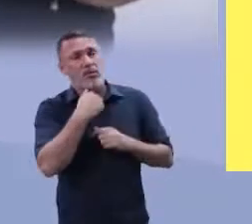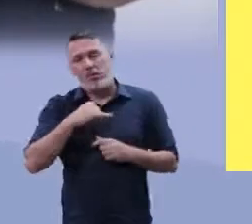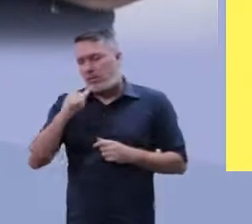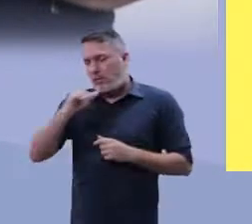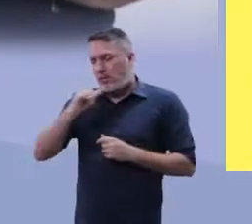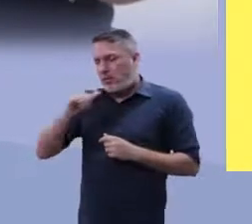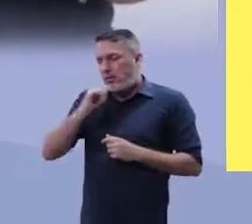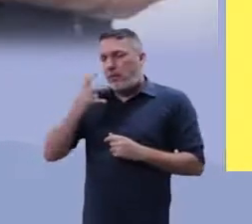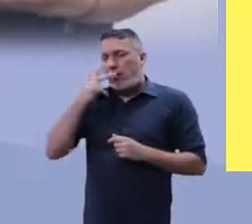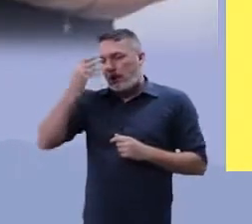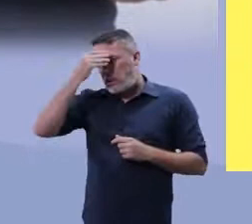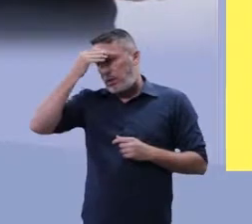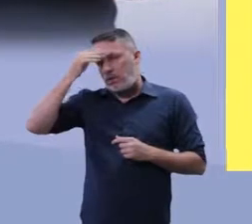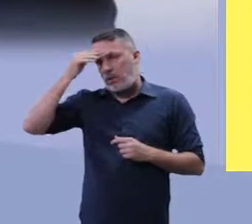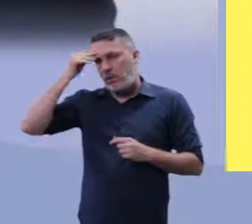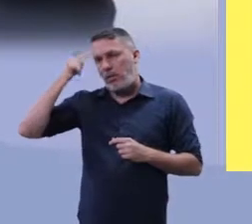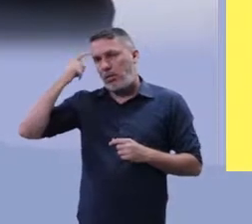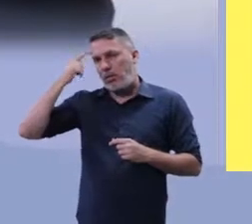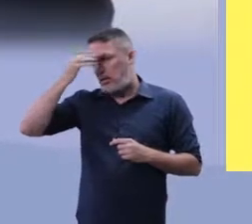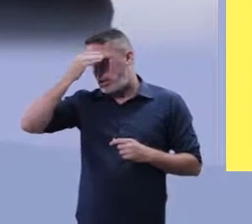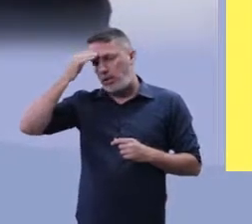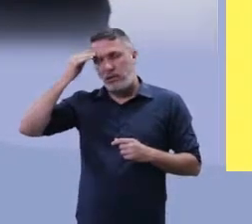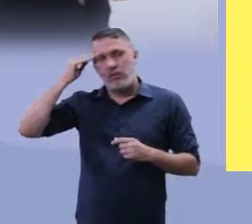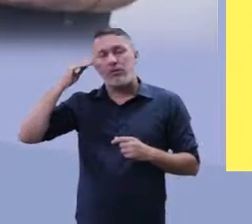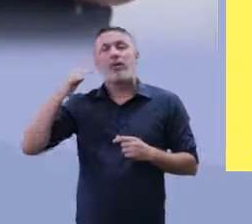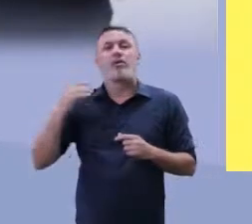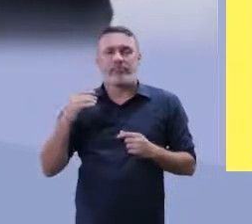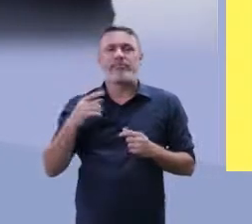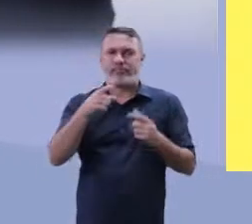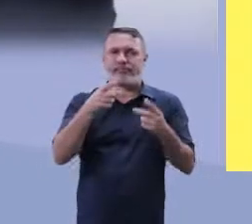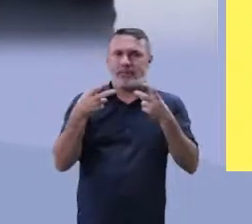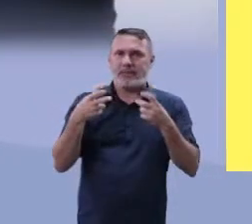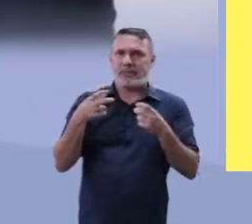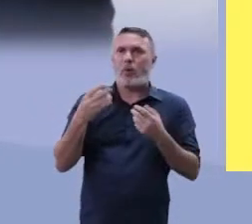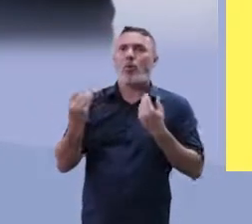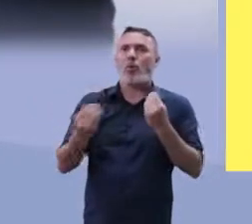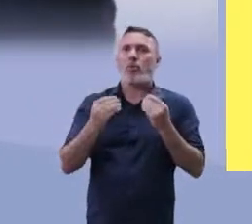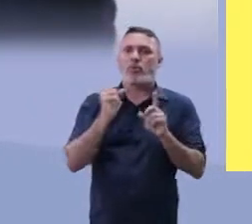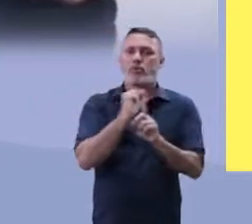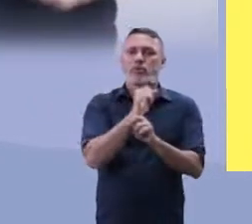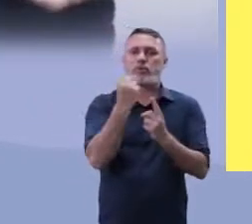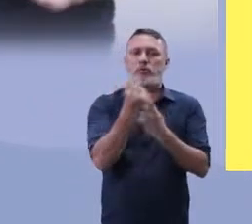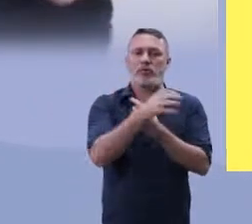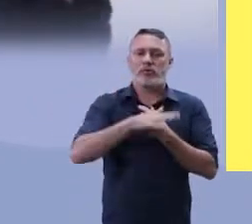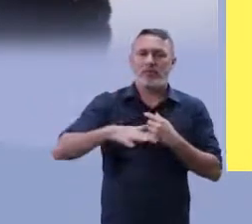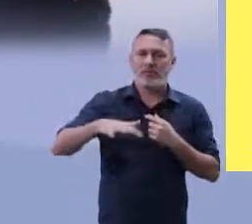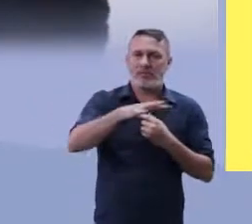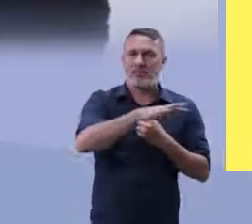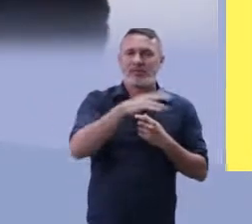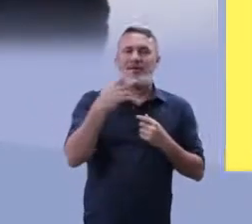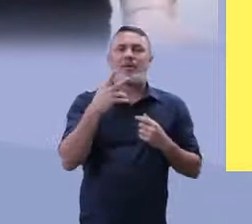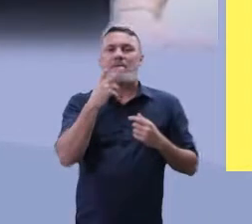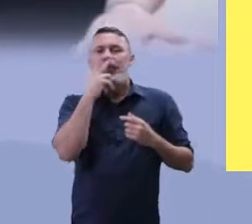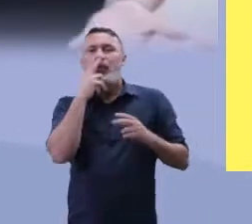sua dor. Então você percebe que tudo que está acontecendo numa sociedade mascarada